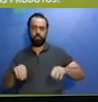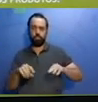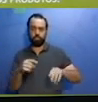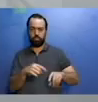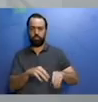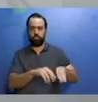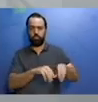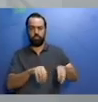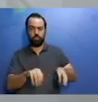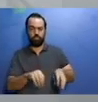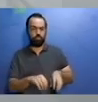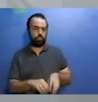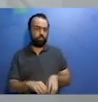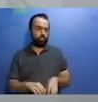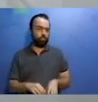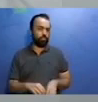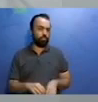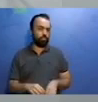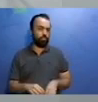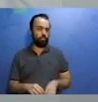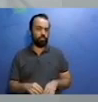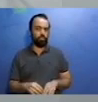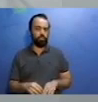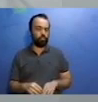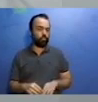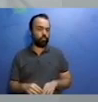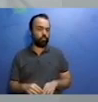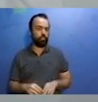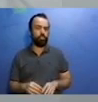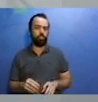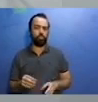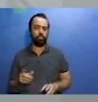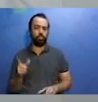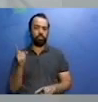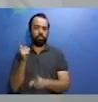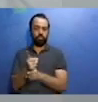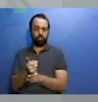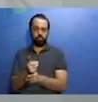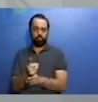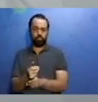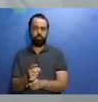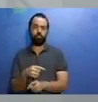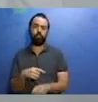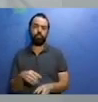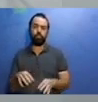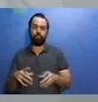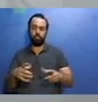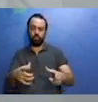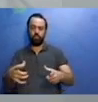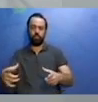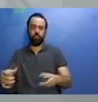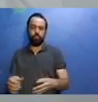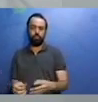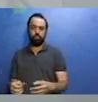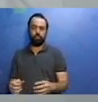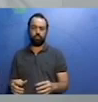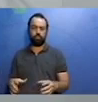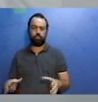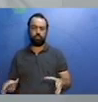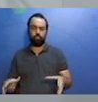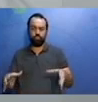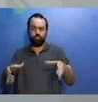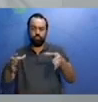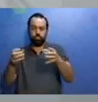das maneiras que ele é retirado da natureza. Ele é encontrado em terrenos de origem vulcânica, né,